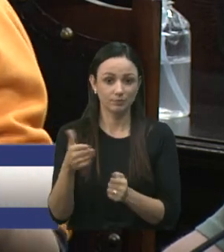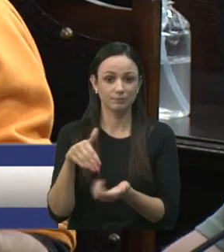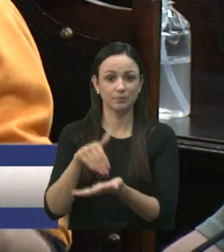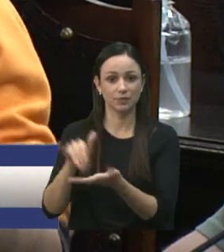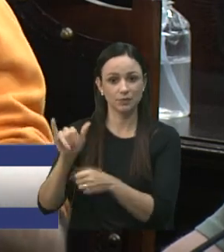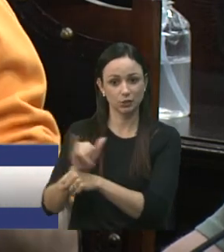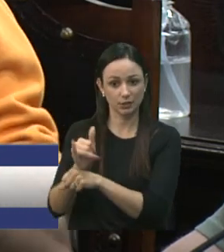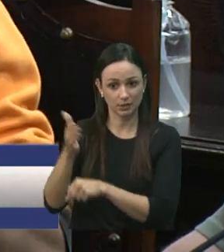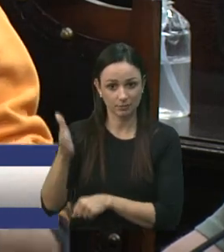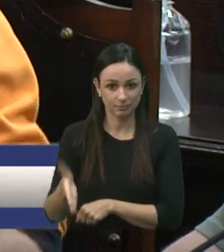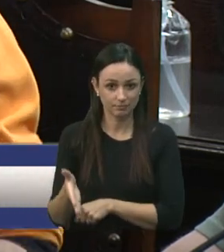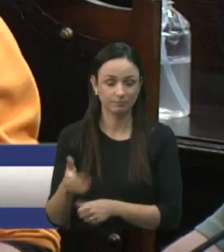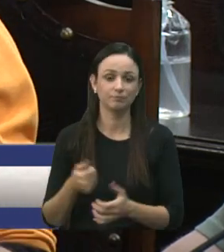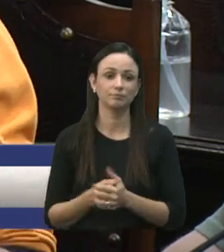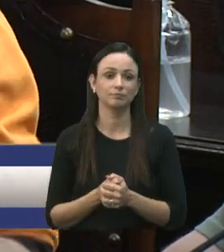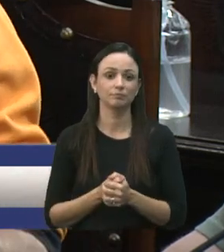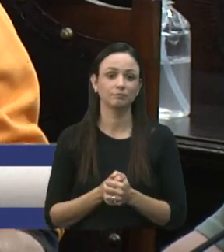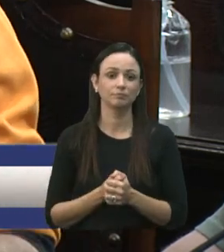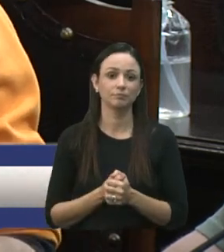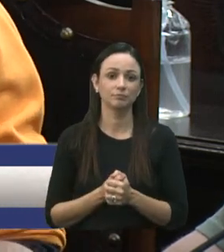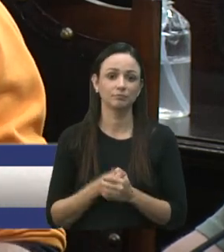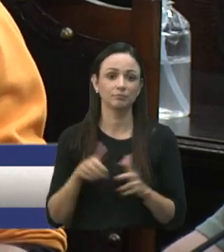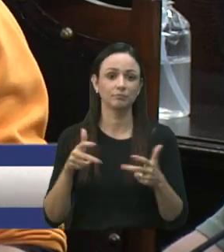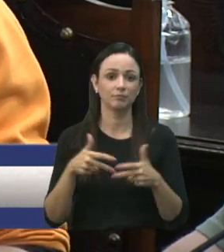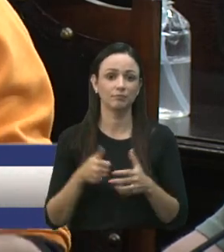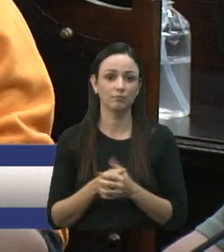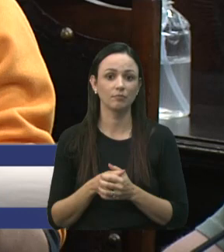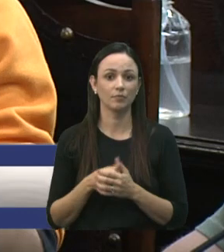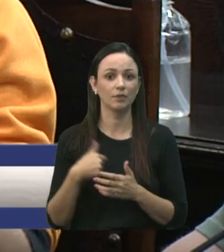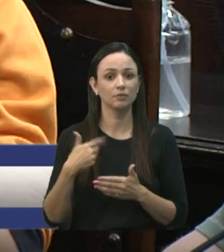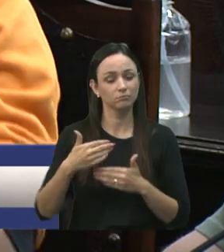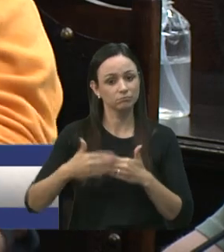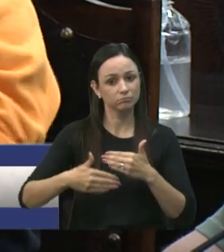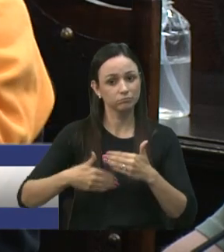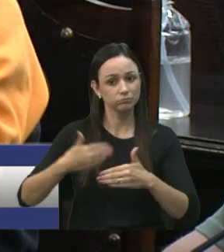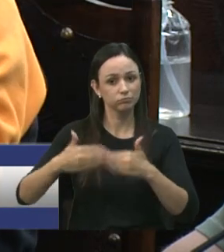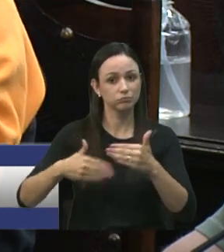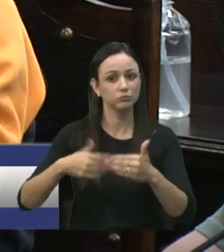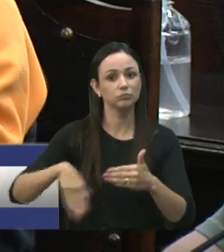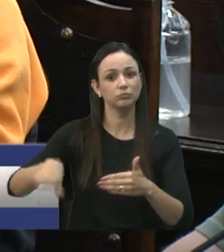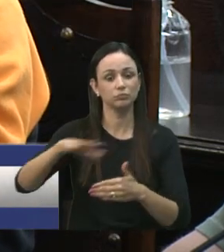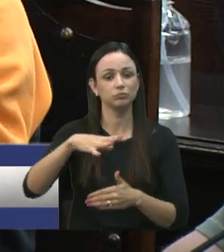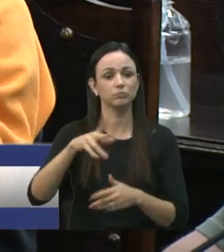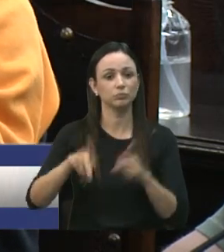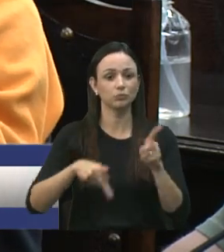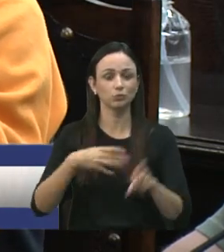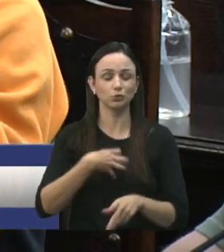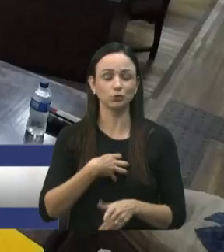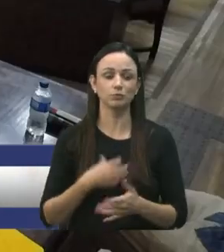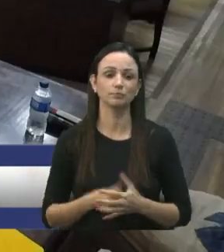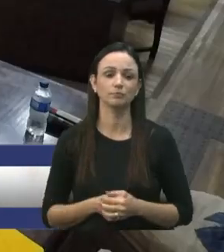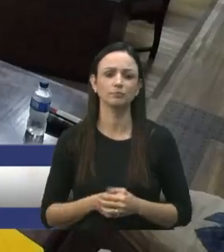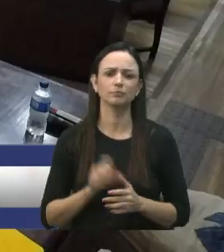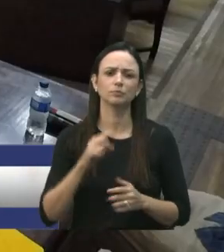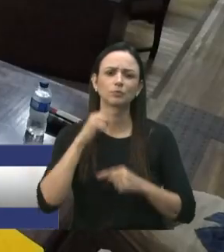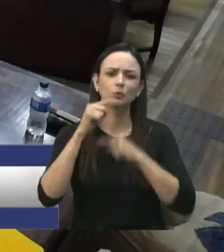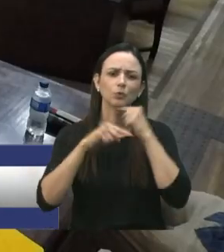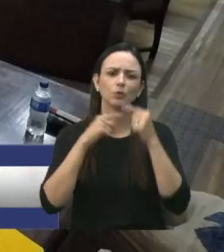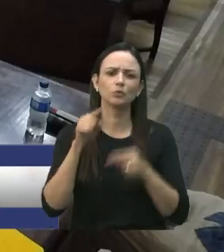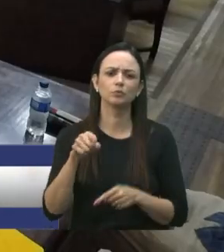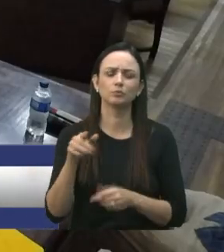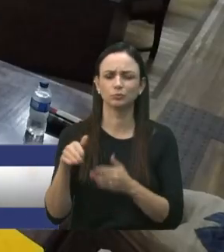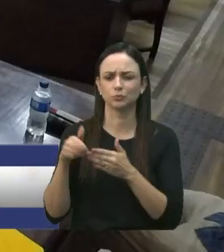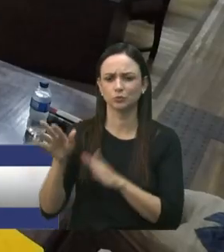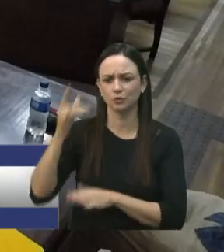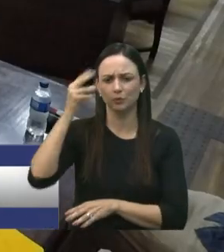Estratégia, aqui na Câmara, para a gente poder avançar para o munícipe sentir na ponta. Deixa eu tirar uma dúvida só, por favor, Matheus. Deixa eu tirar